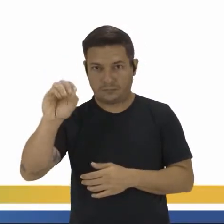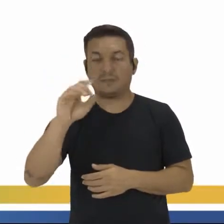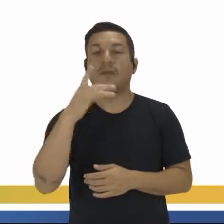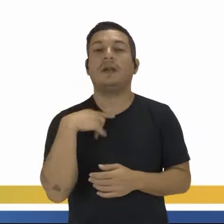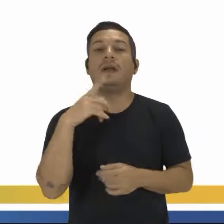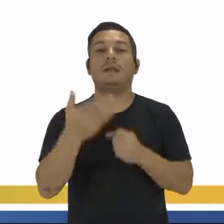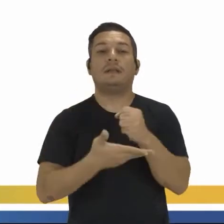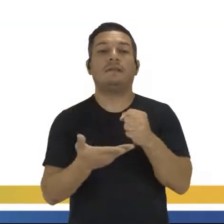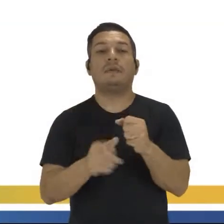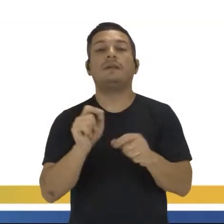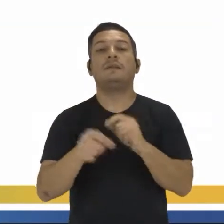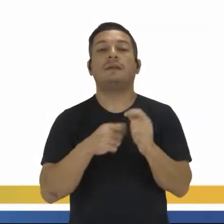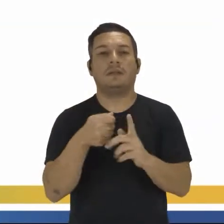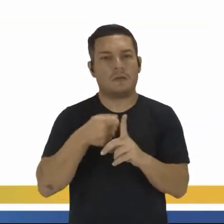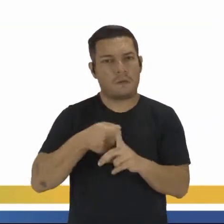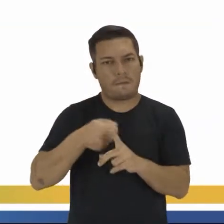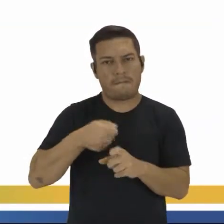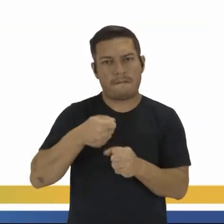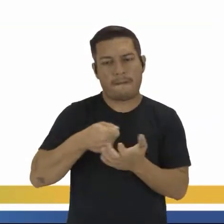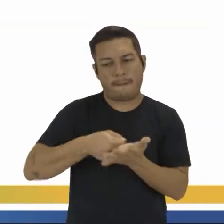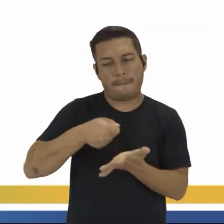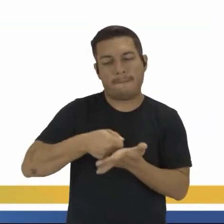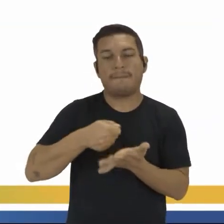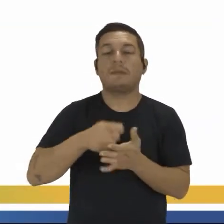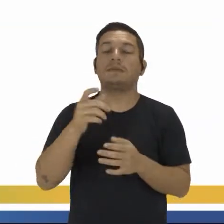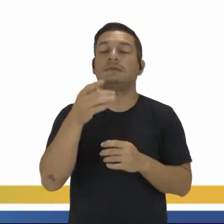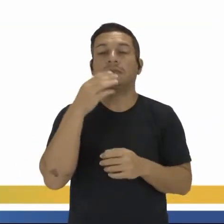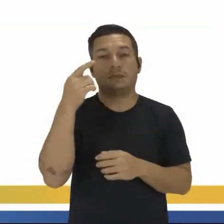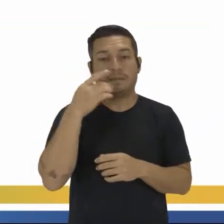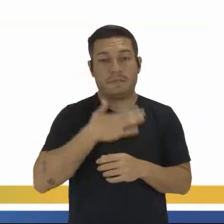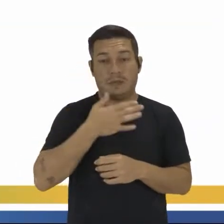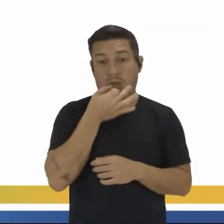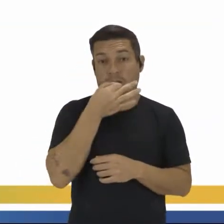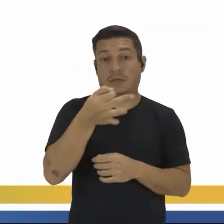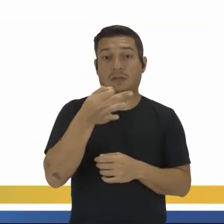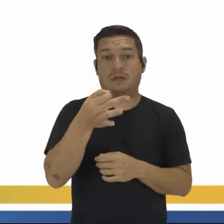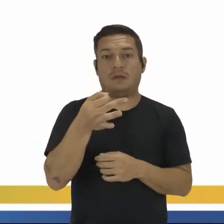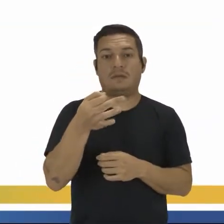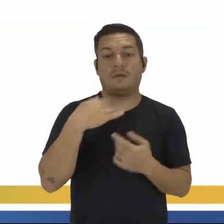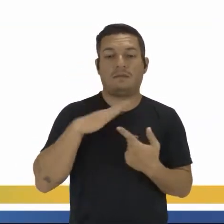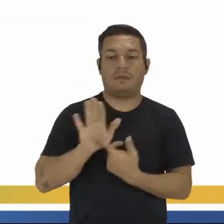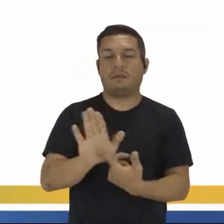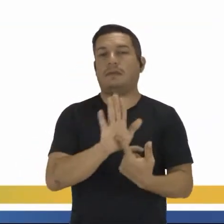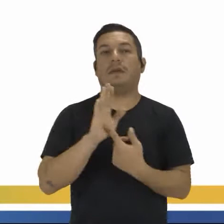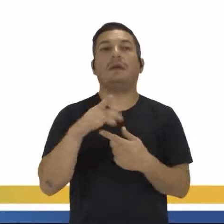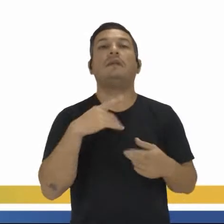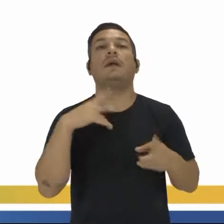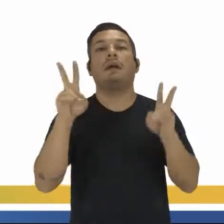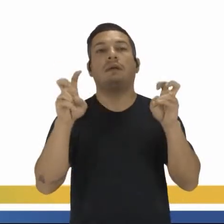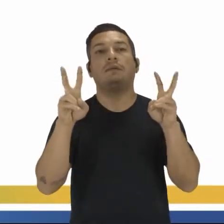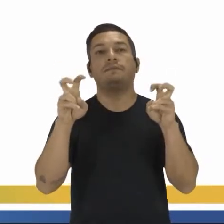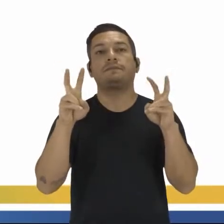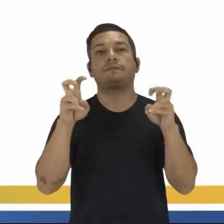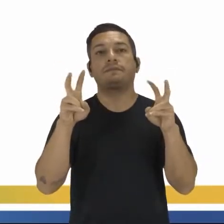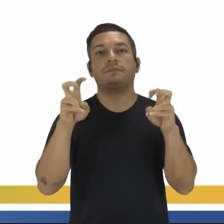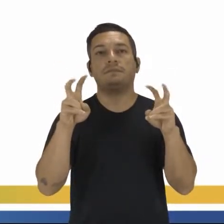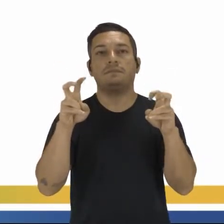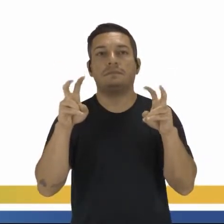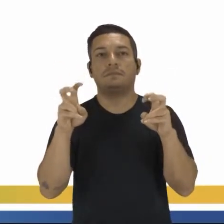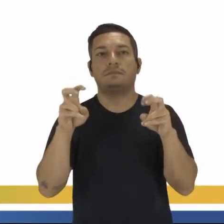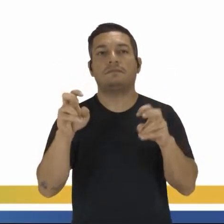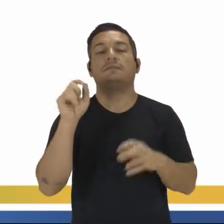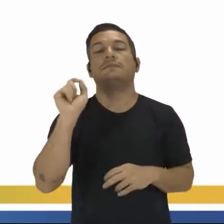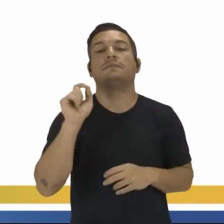se baseia na defesa de um ponto de vista e ele sempre está organizado a partir de um tema, normalmente um tema, uma